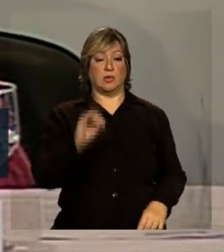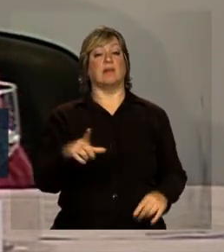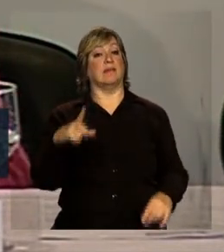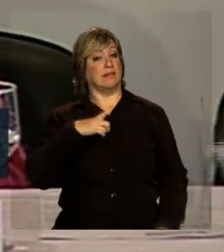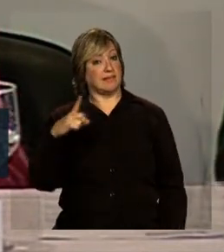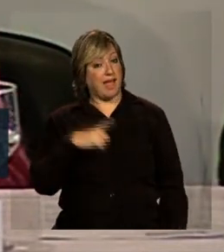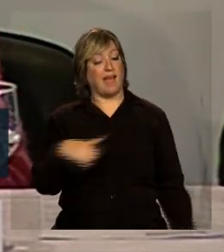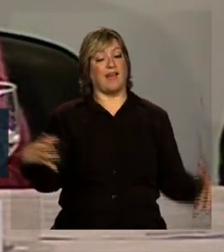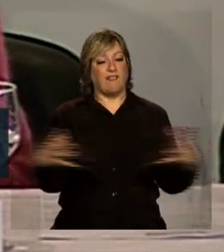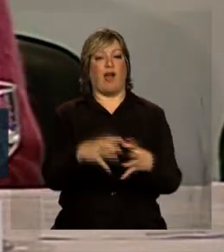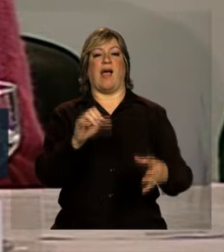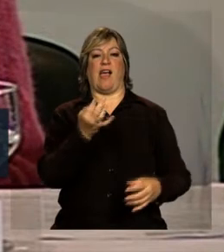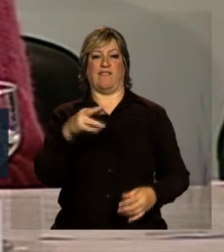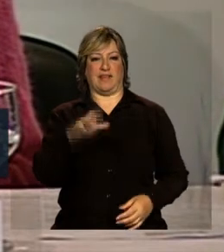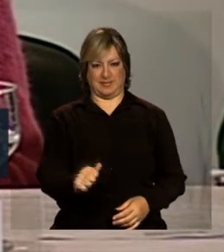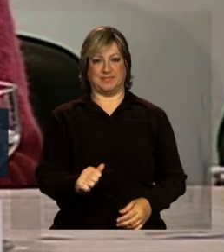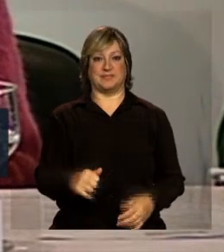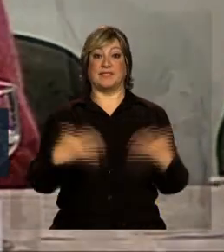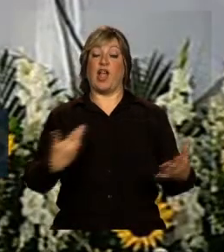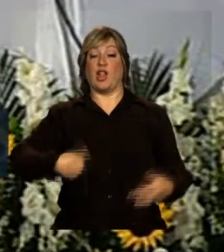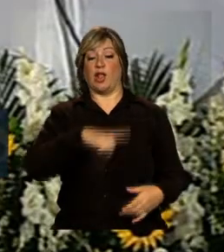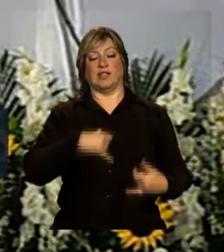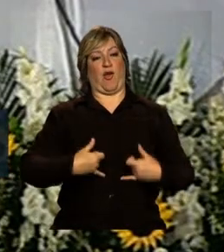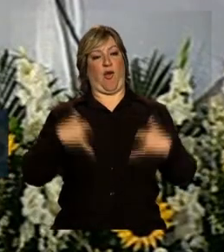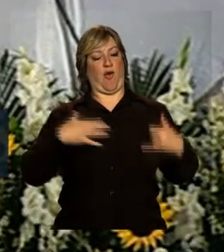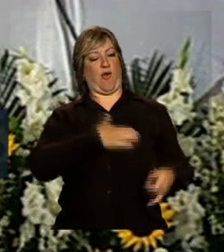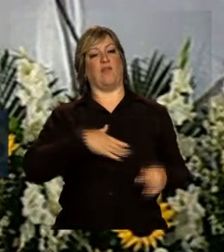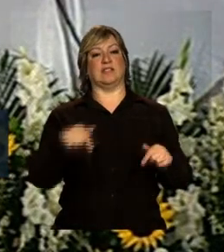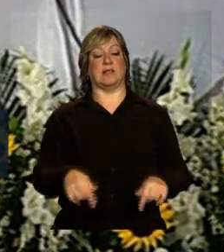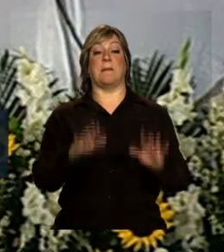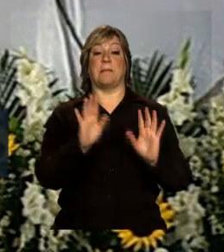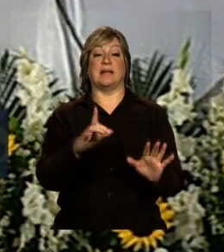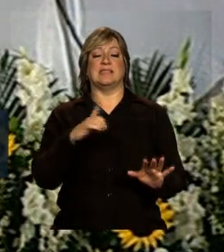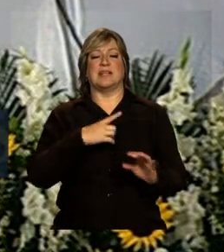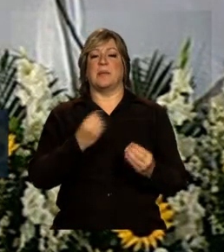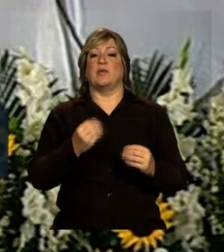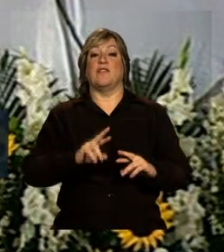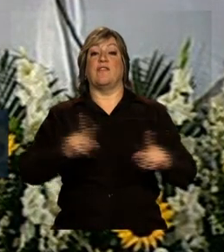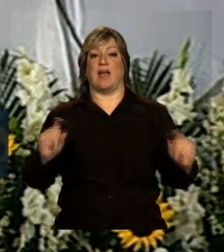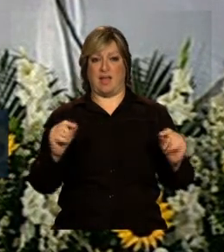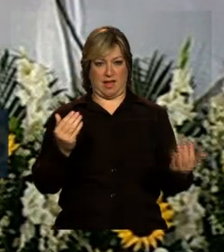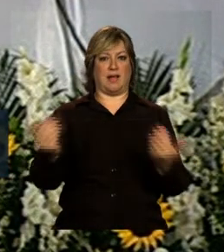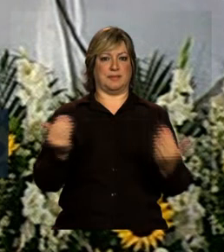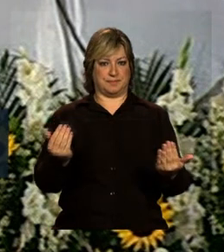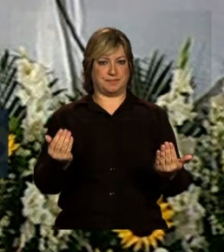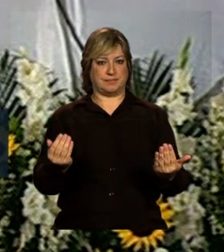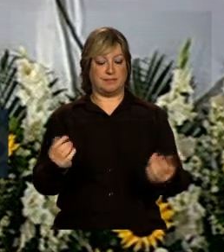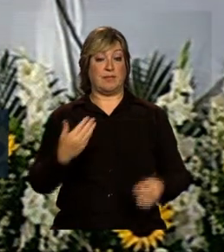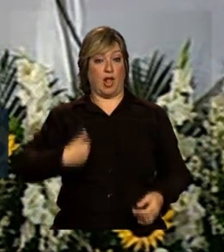matriz africana. E nós nos orgulhamos disso. Agora, existe uma grande diferença. Nas